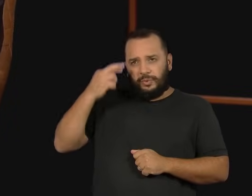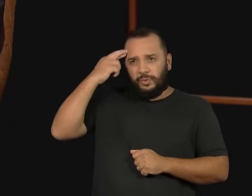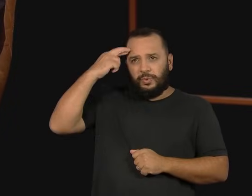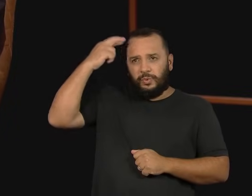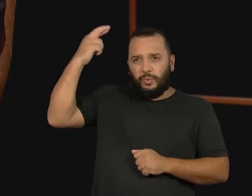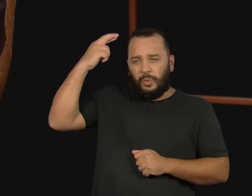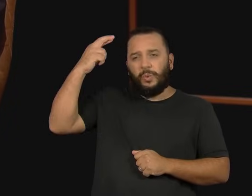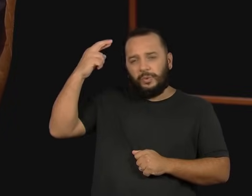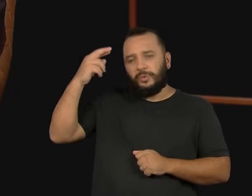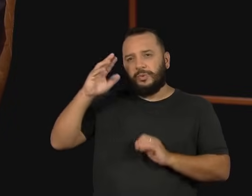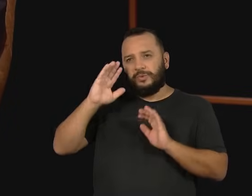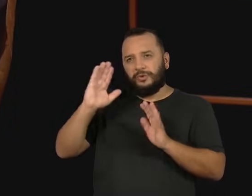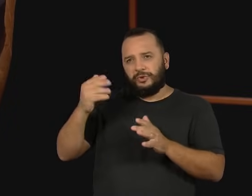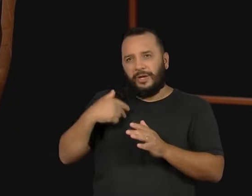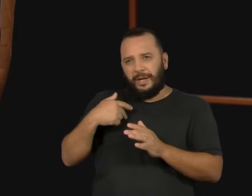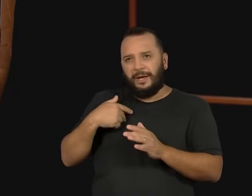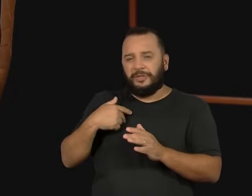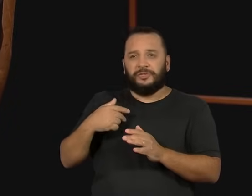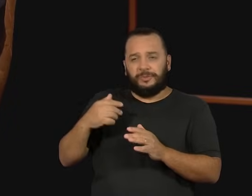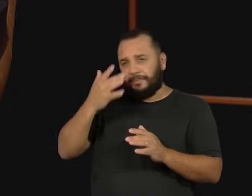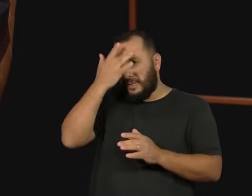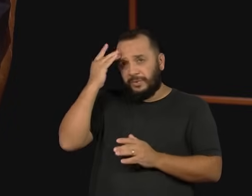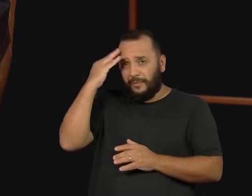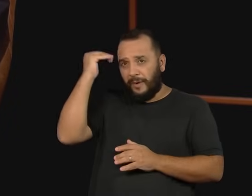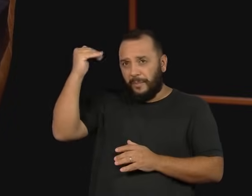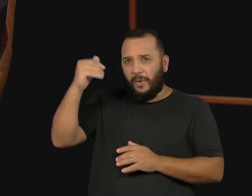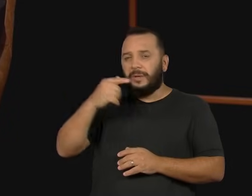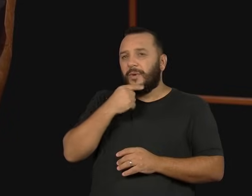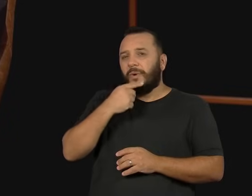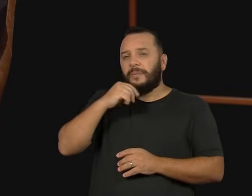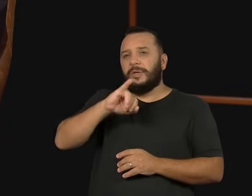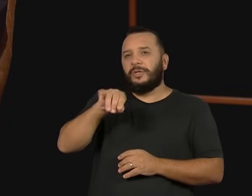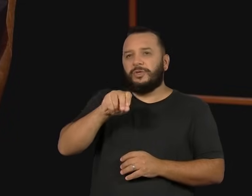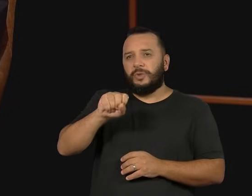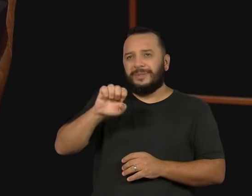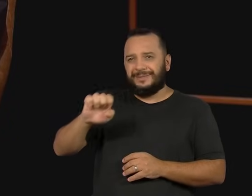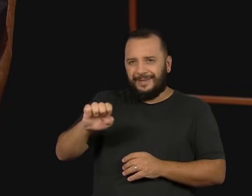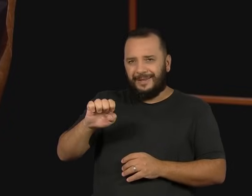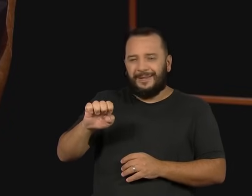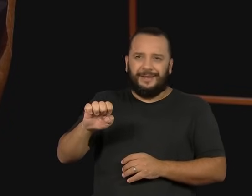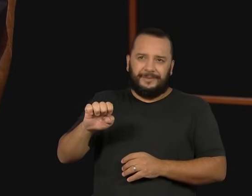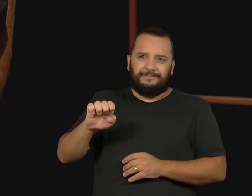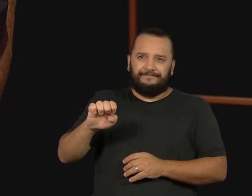chamado José Gonzaga, né? O Gonzaga